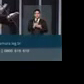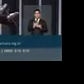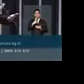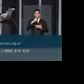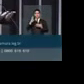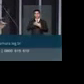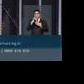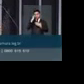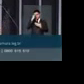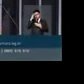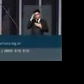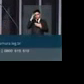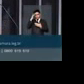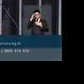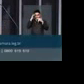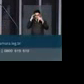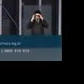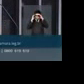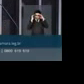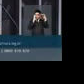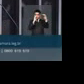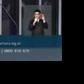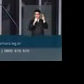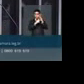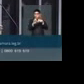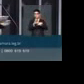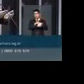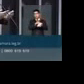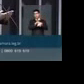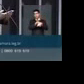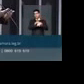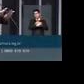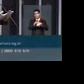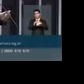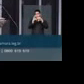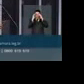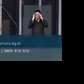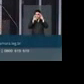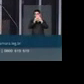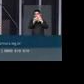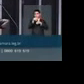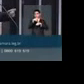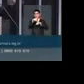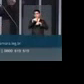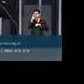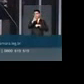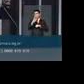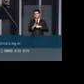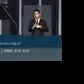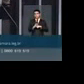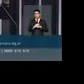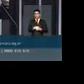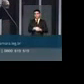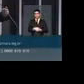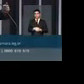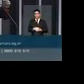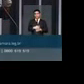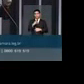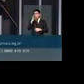que cumprem a Constituição, cumprem as leis do país. Condenar